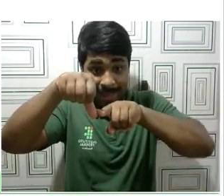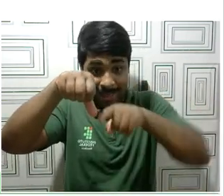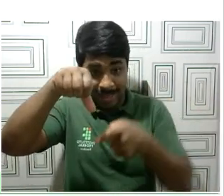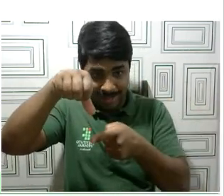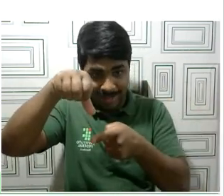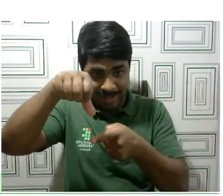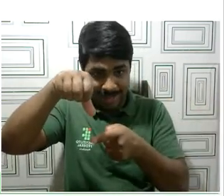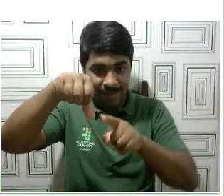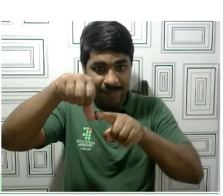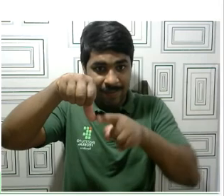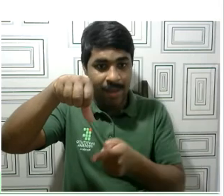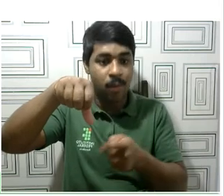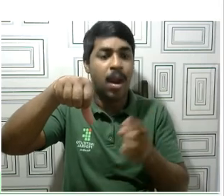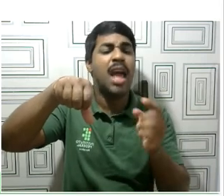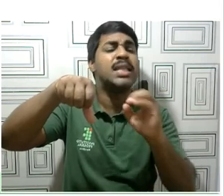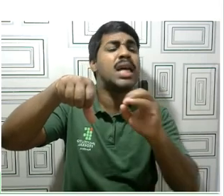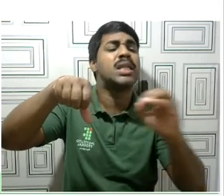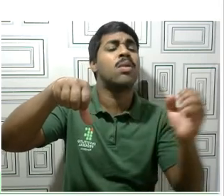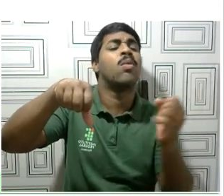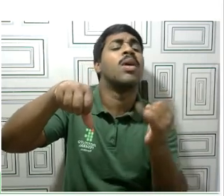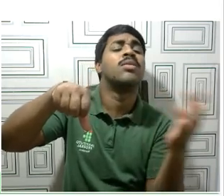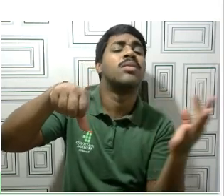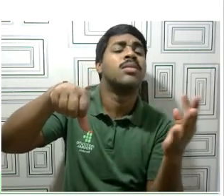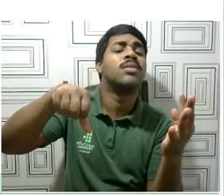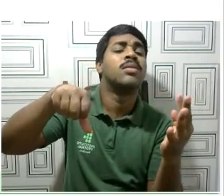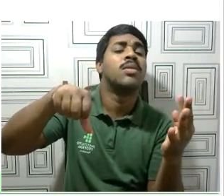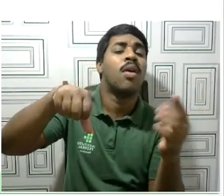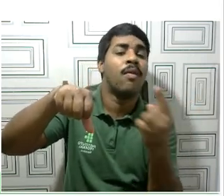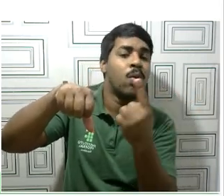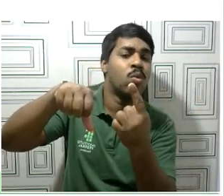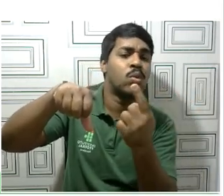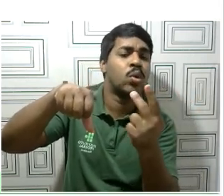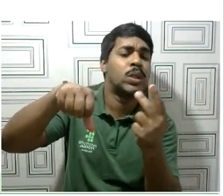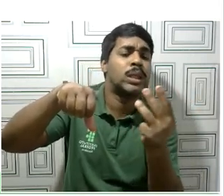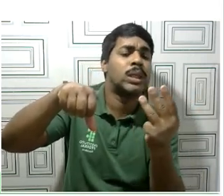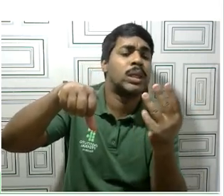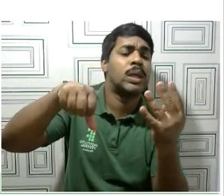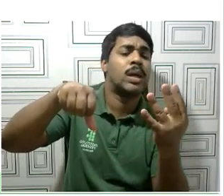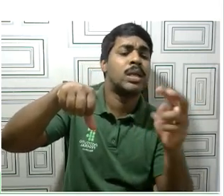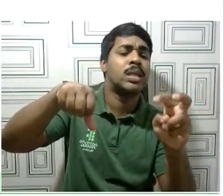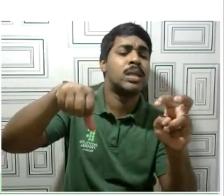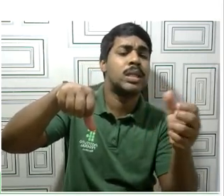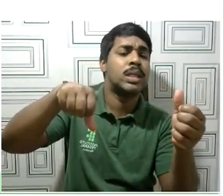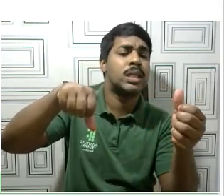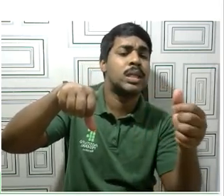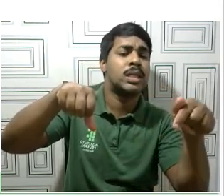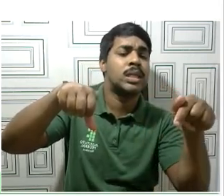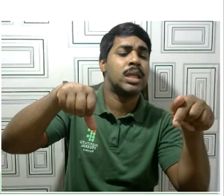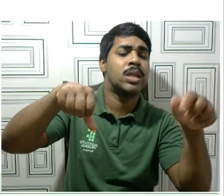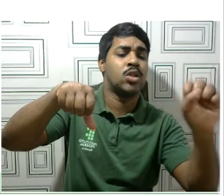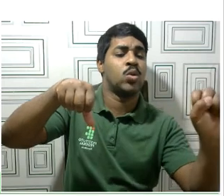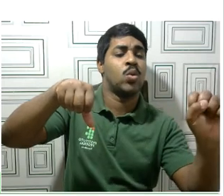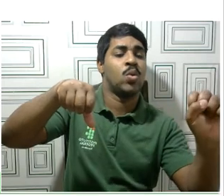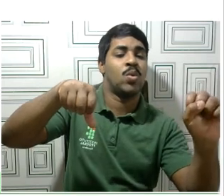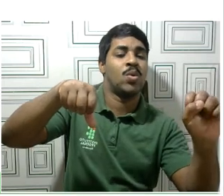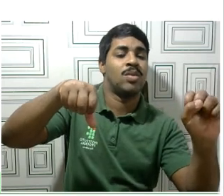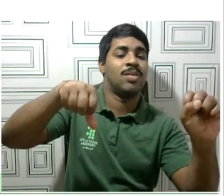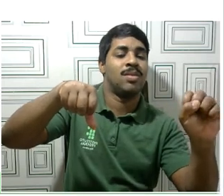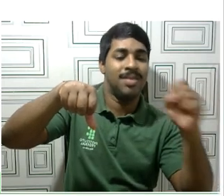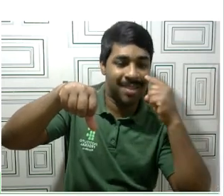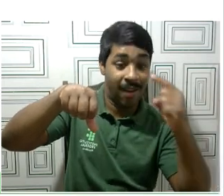aqui em cima ficaria a conta. Você vai contar quanto zero tem. Ó. Tem 1, 2, 3, 4, 5, 6, 7,